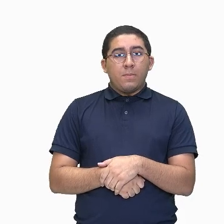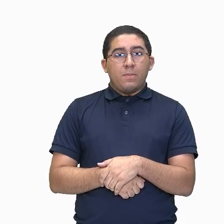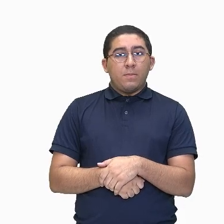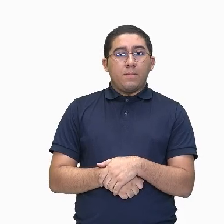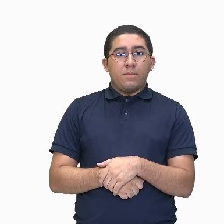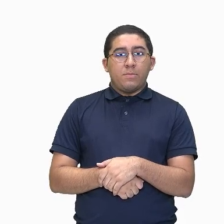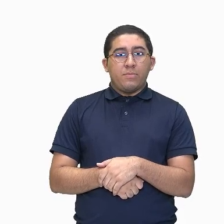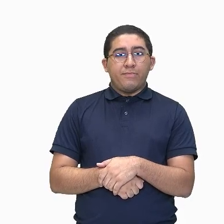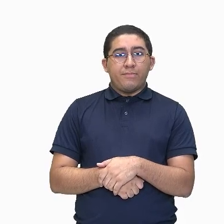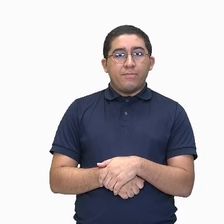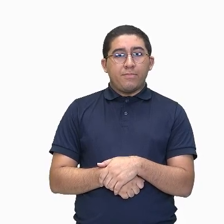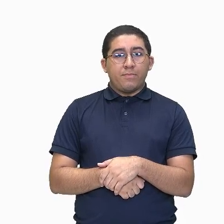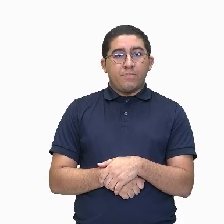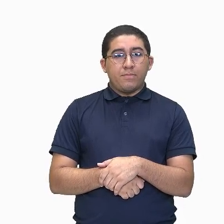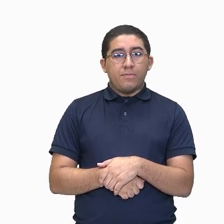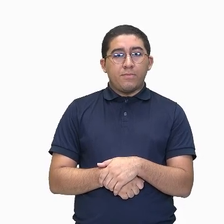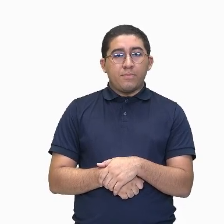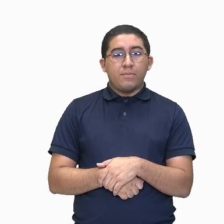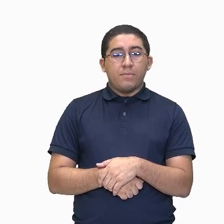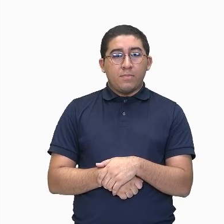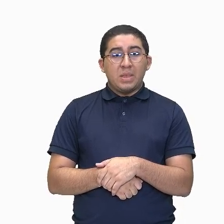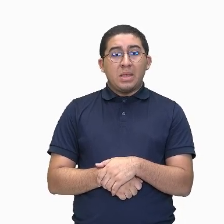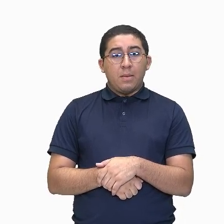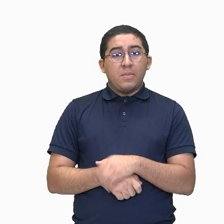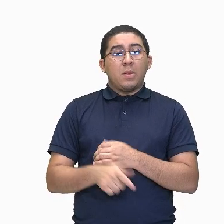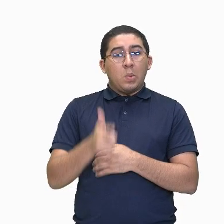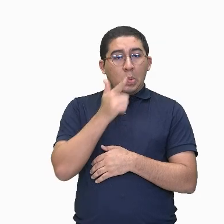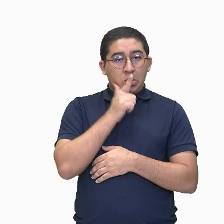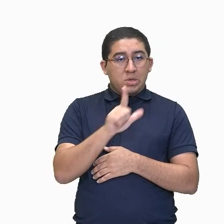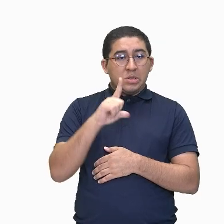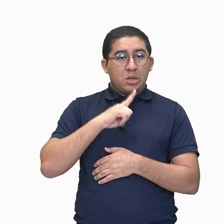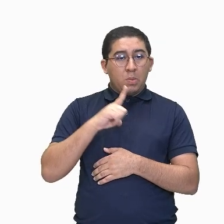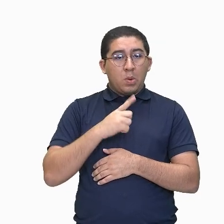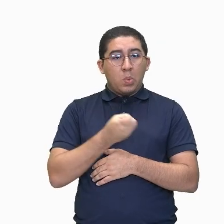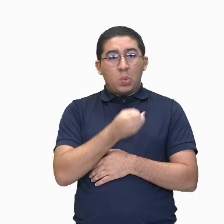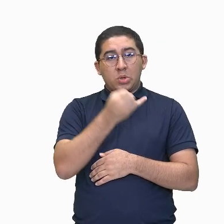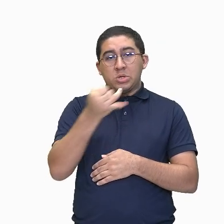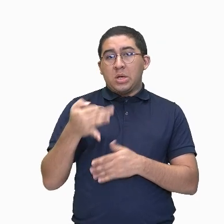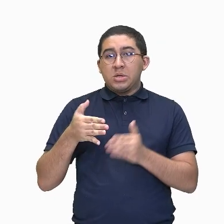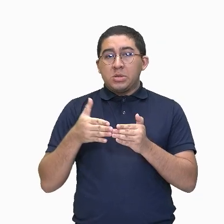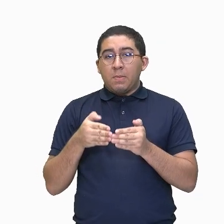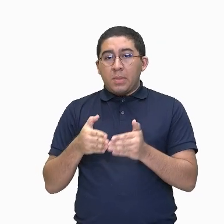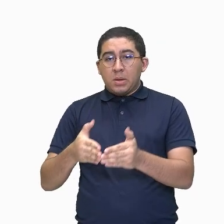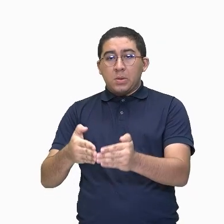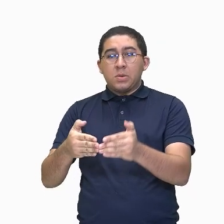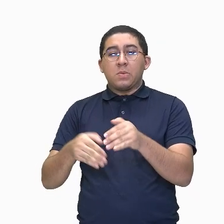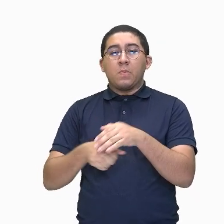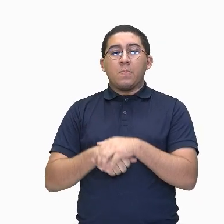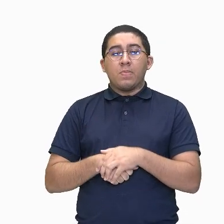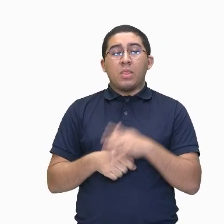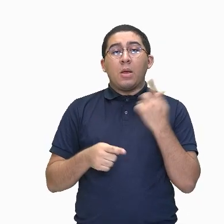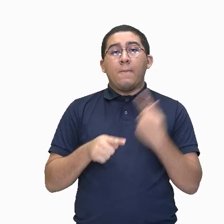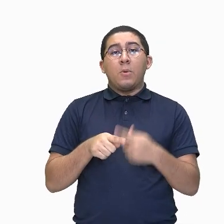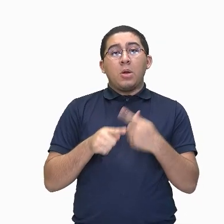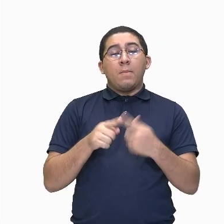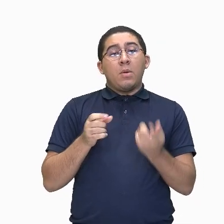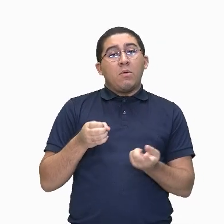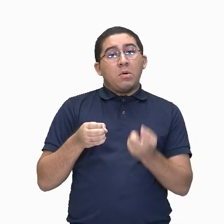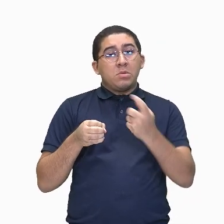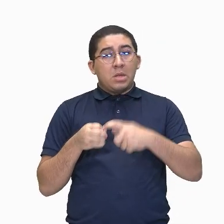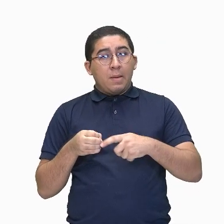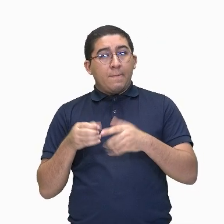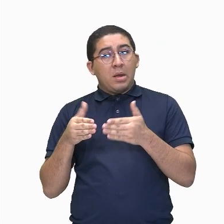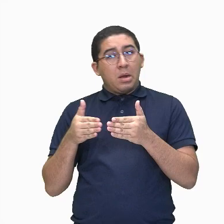ter um maior volume de peixe, dependendo do volume de peixe. Por quê? Porque para ele voltar para casa dele sem nada,